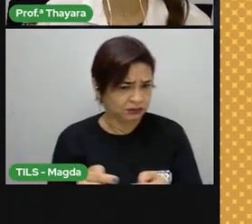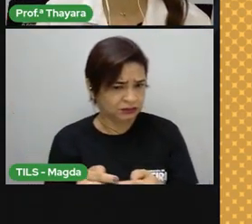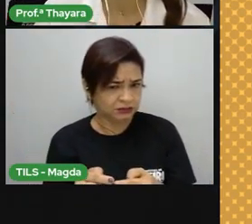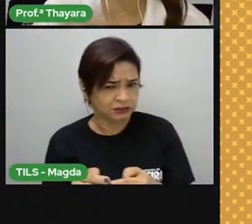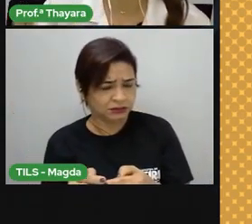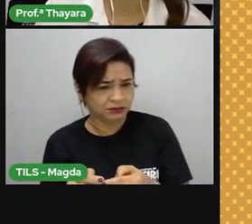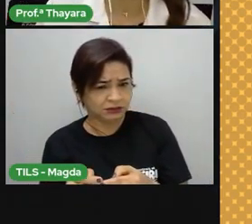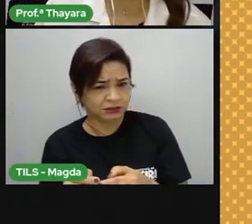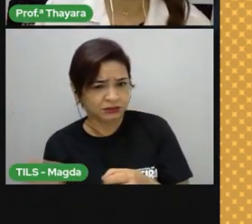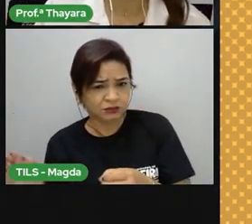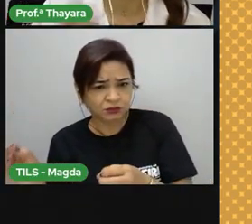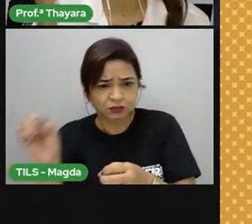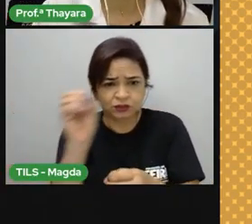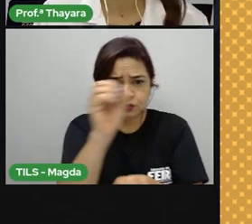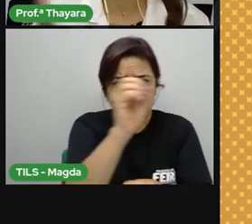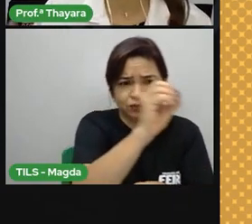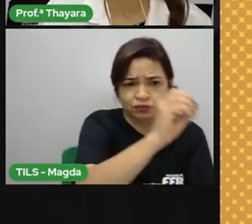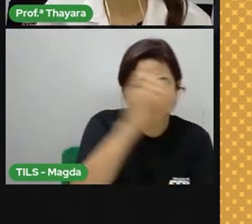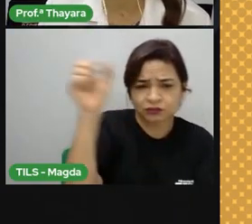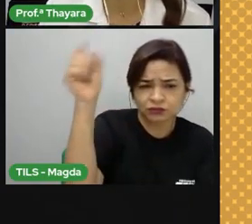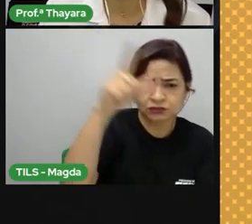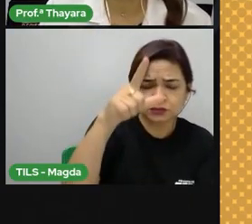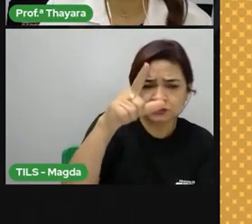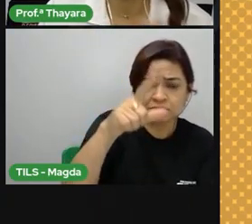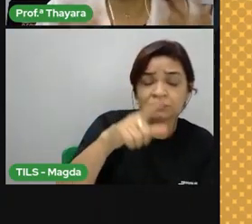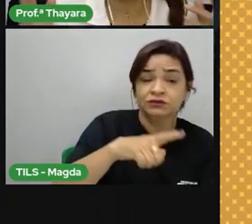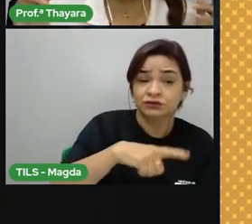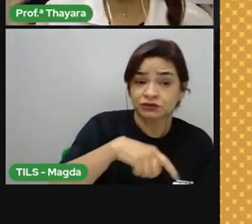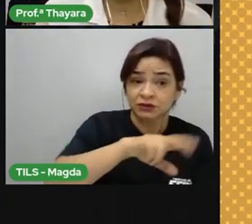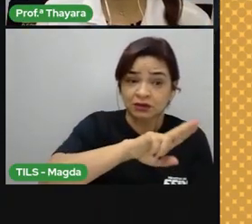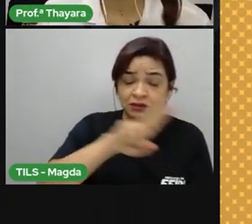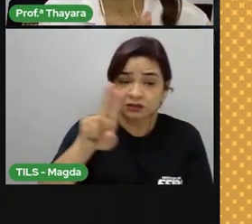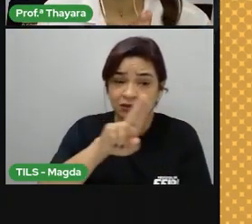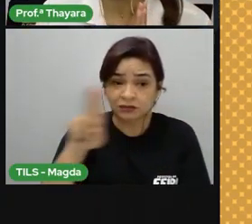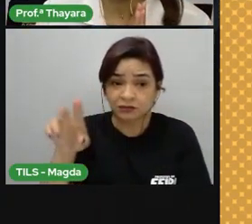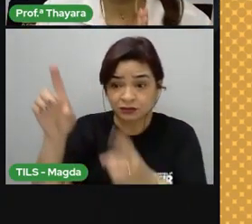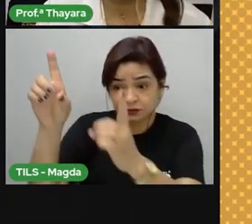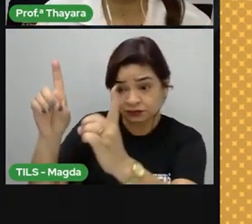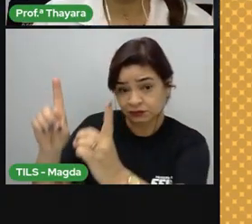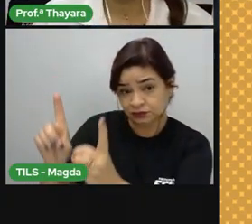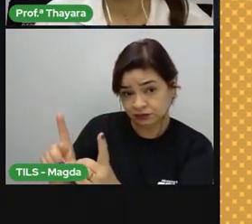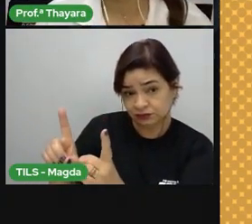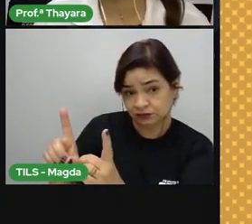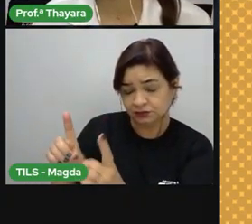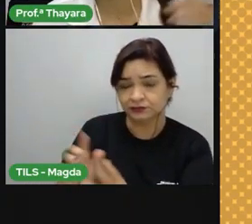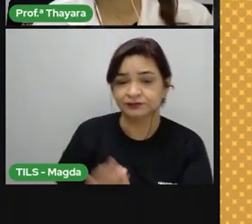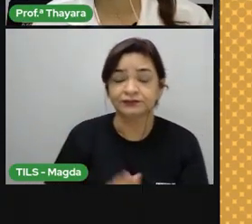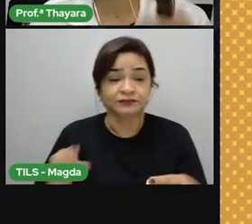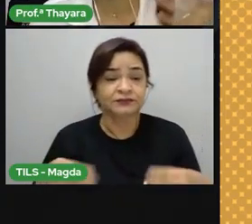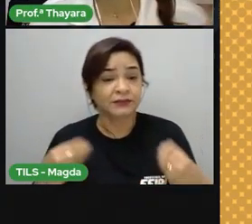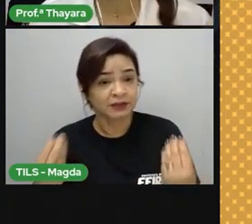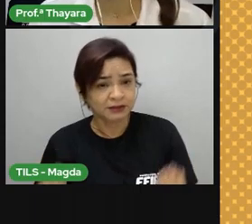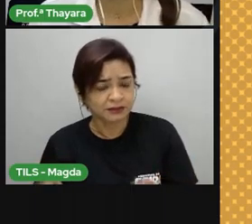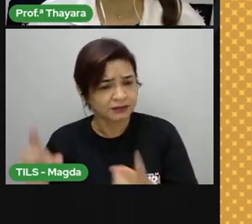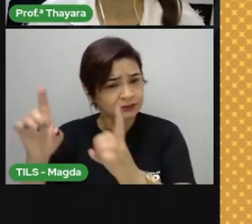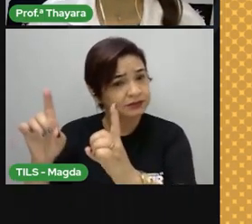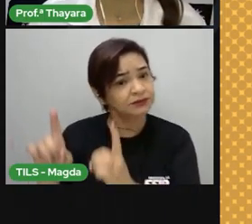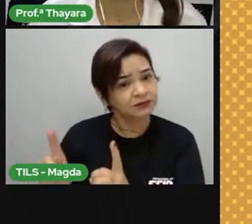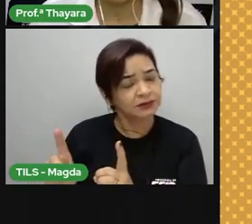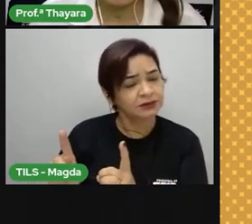planetas do sistema solar todos receberam nomes de deuses, né? Nome de deuses. Então, esses deuses eram